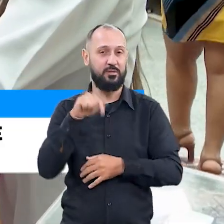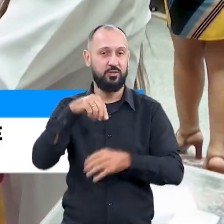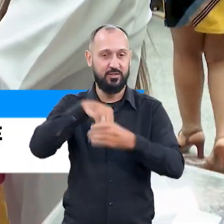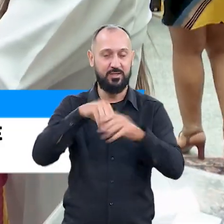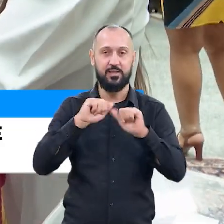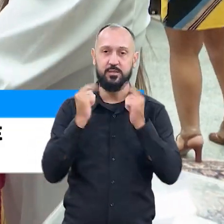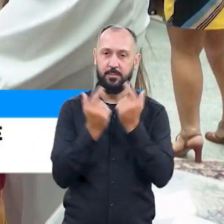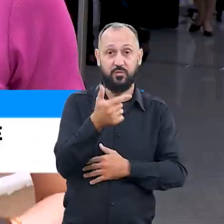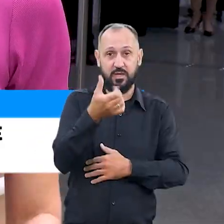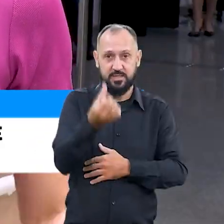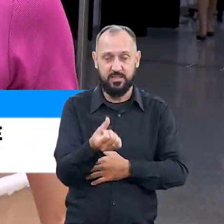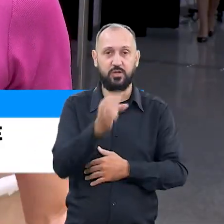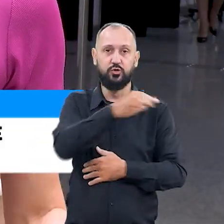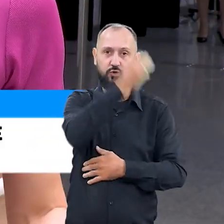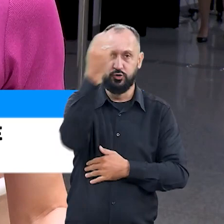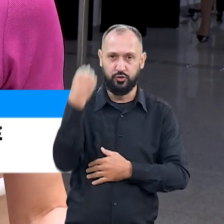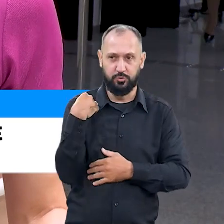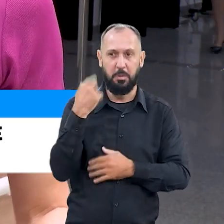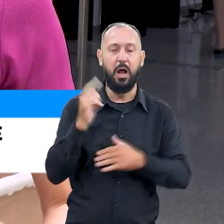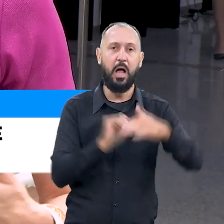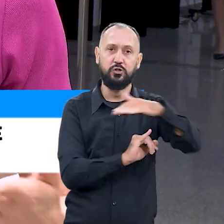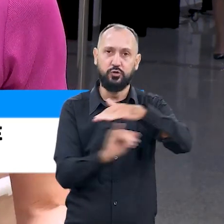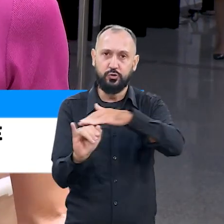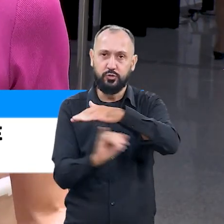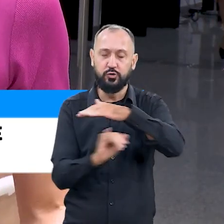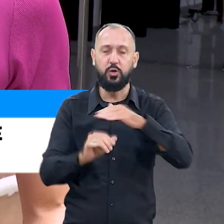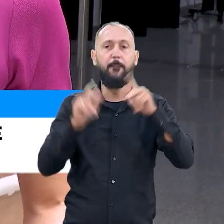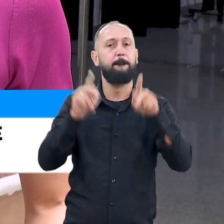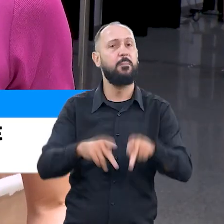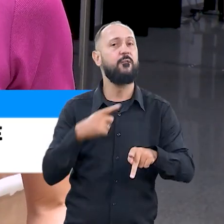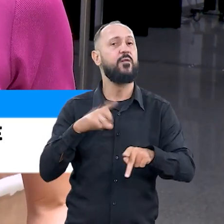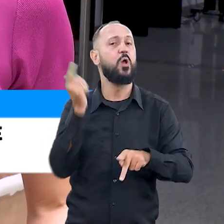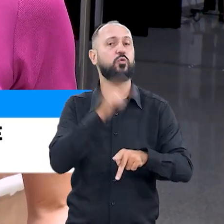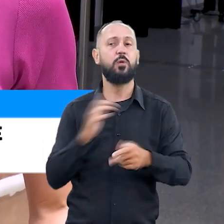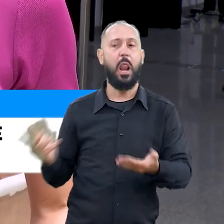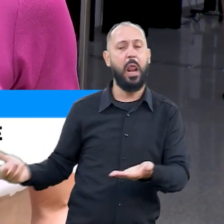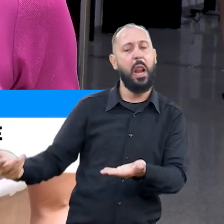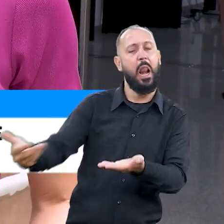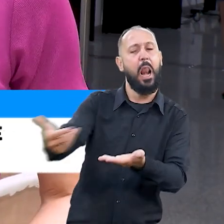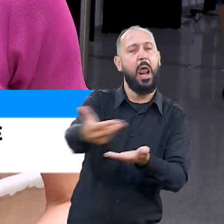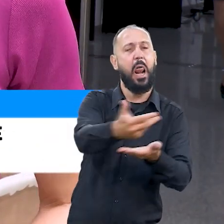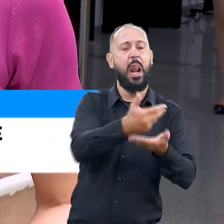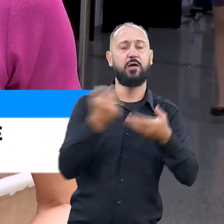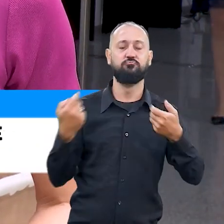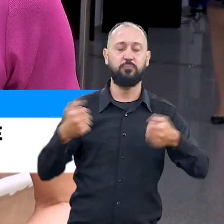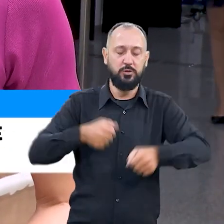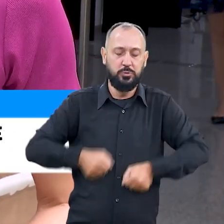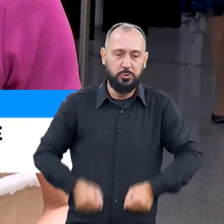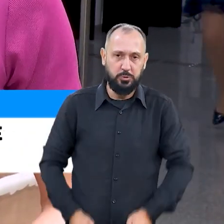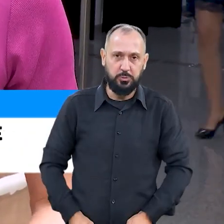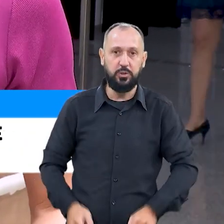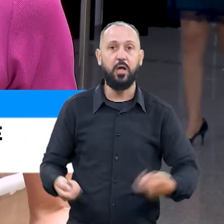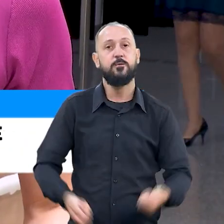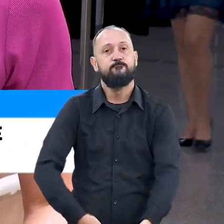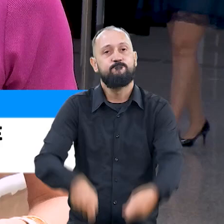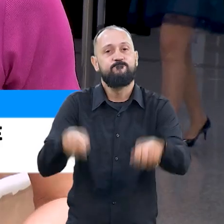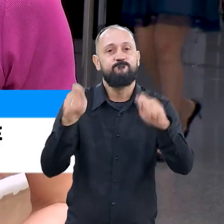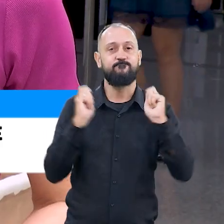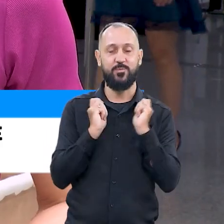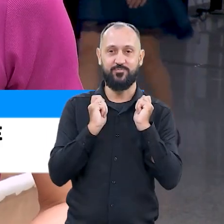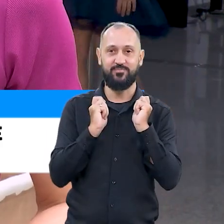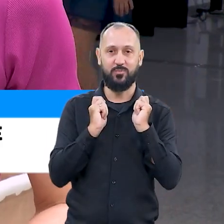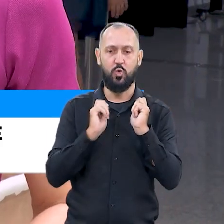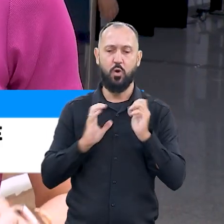Assembleia Legislativa. Até o dia 26 de maio, os órgãos públicos sul-mato-grossenses estarão recebendo doações de agasalhos